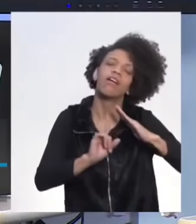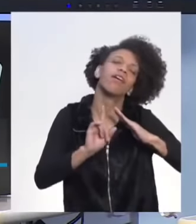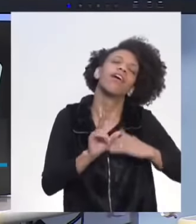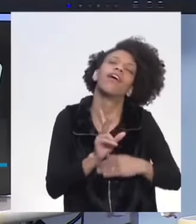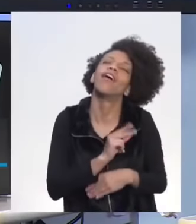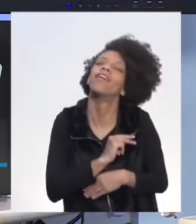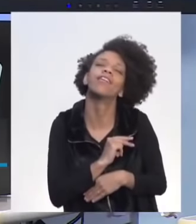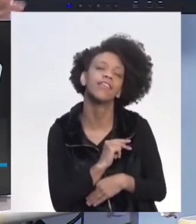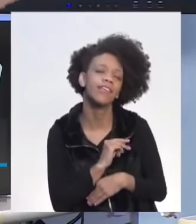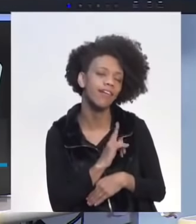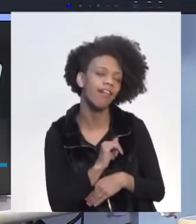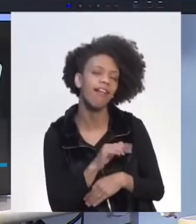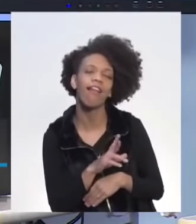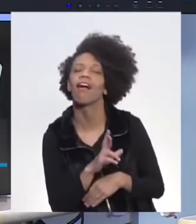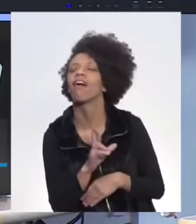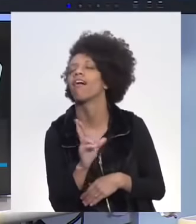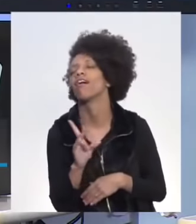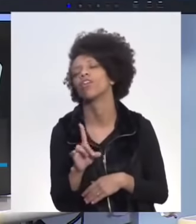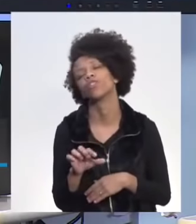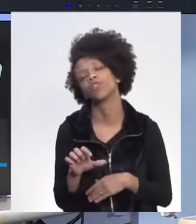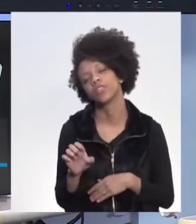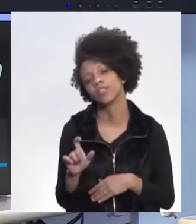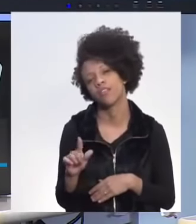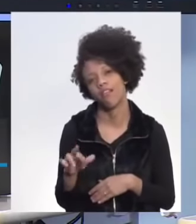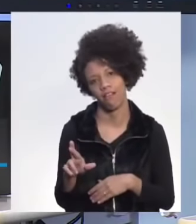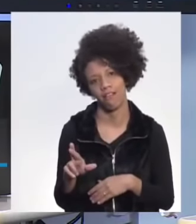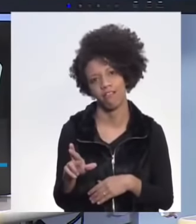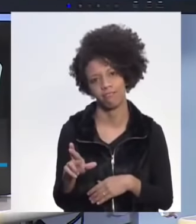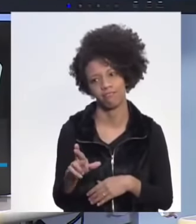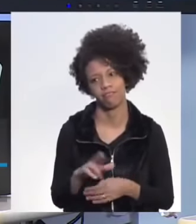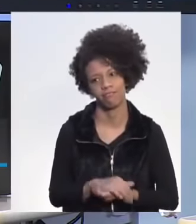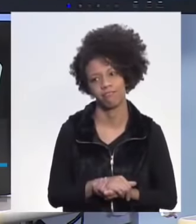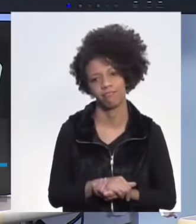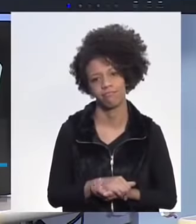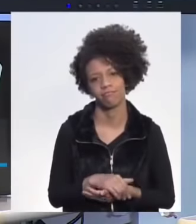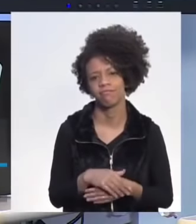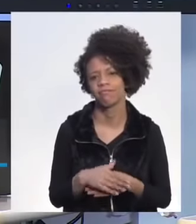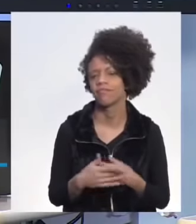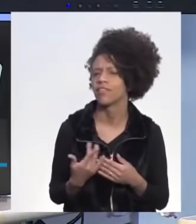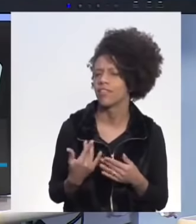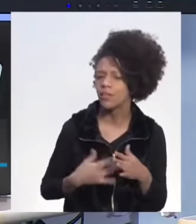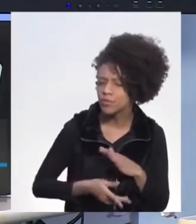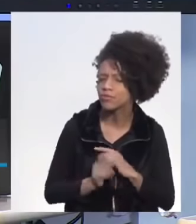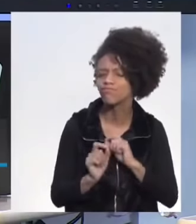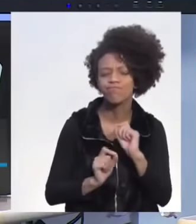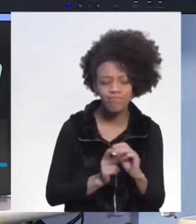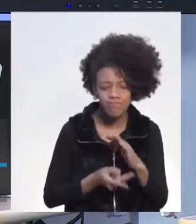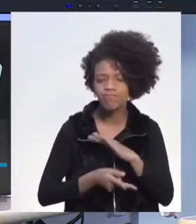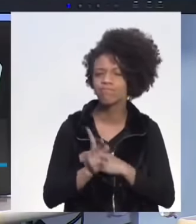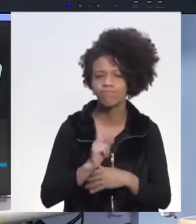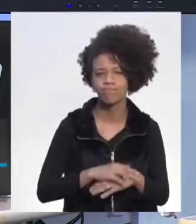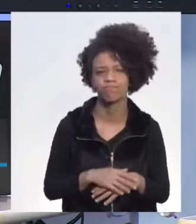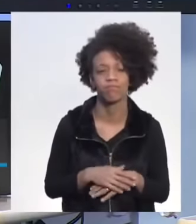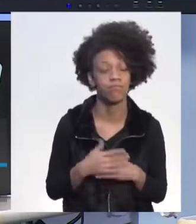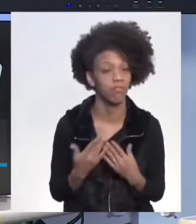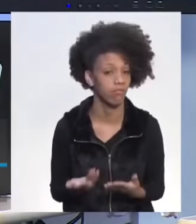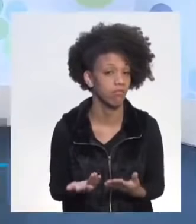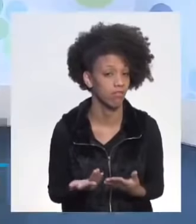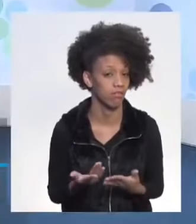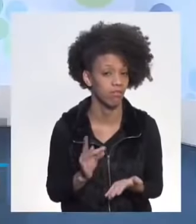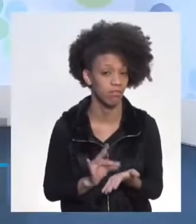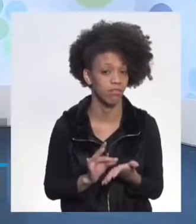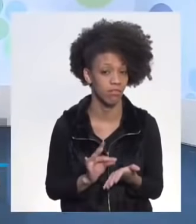que tem algo implícito ainda que vai continuar falando alguma coisa, não parece, Andréia? Que tem mais alguma palavra, mais alguma coisinha ali. E sugere, na verdade, o que eles falaram,